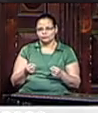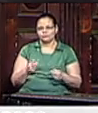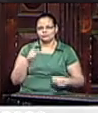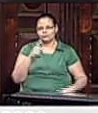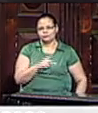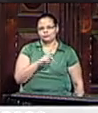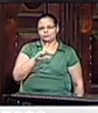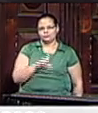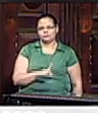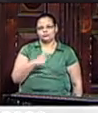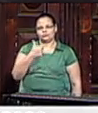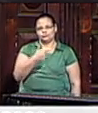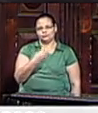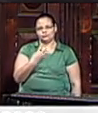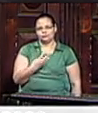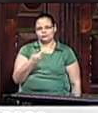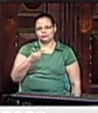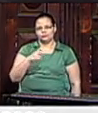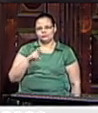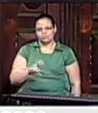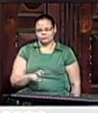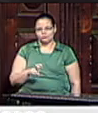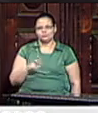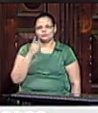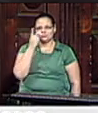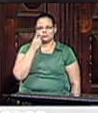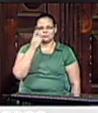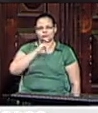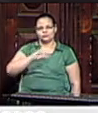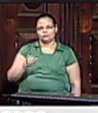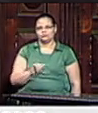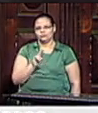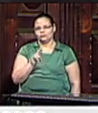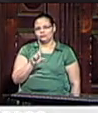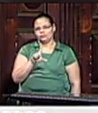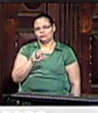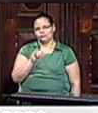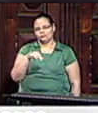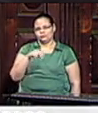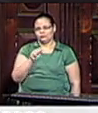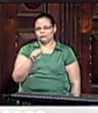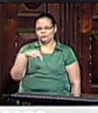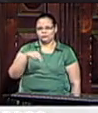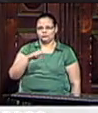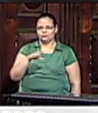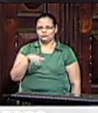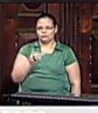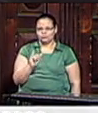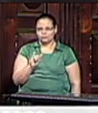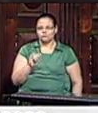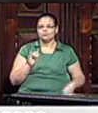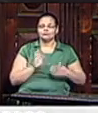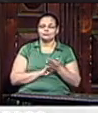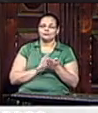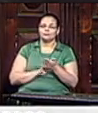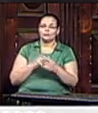PL 2425, deputado Julianelli. Parabéns, Julianelli. E por